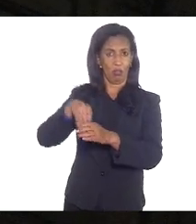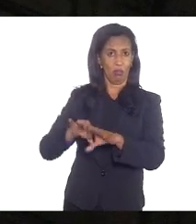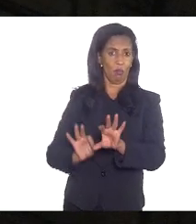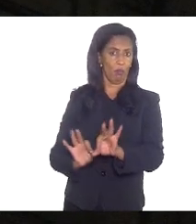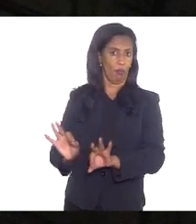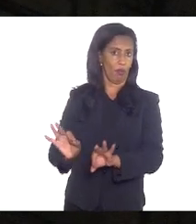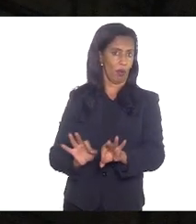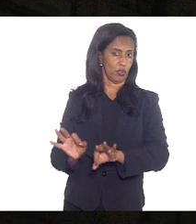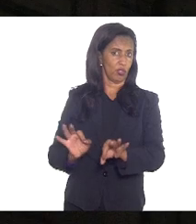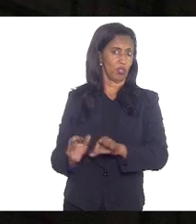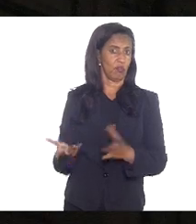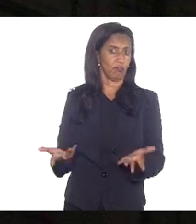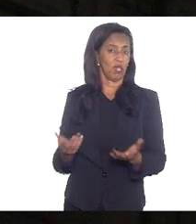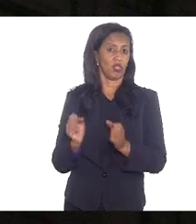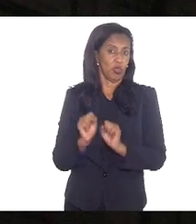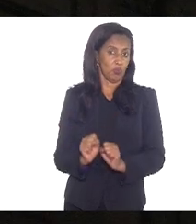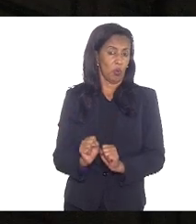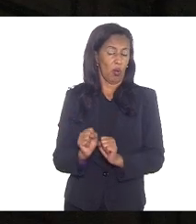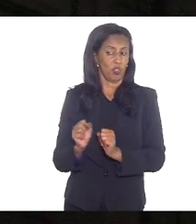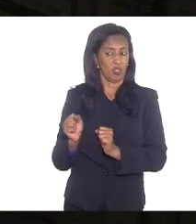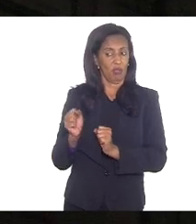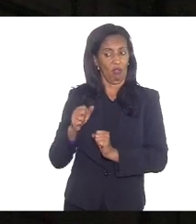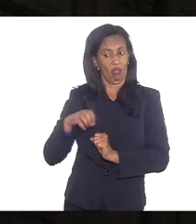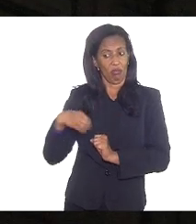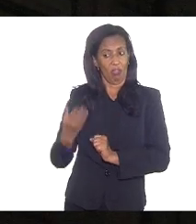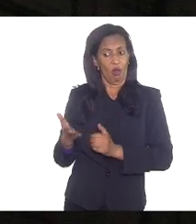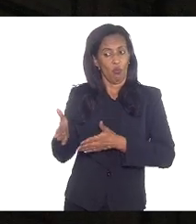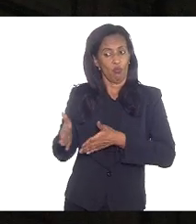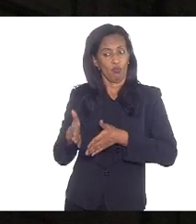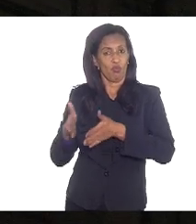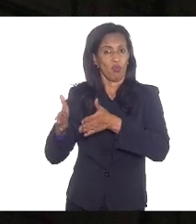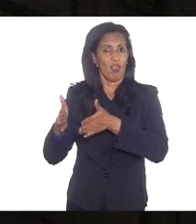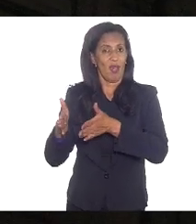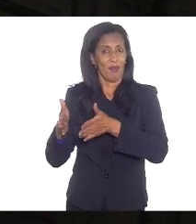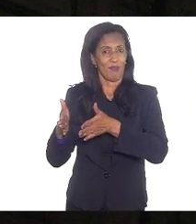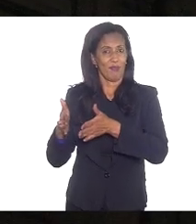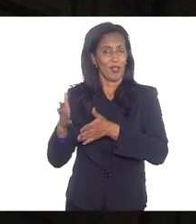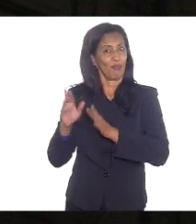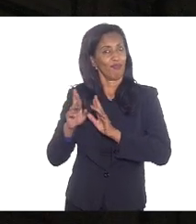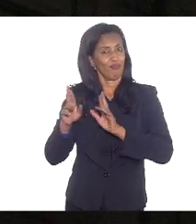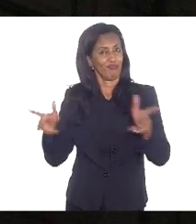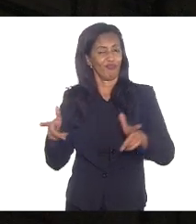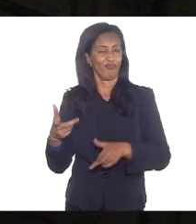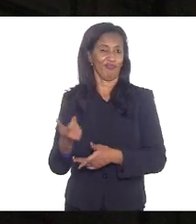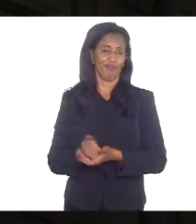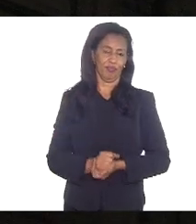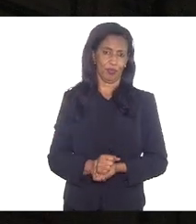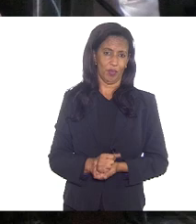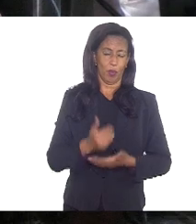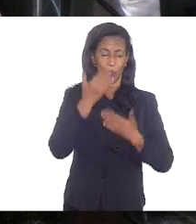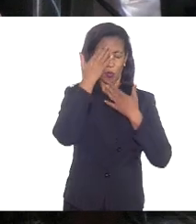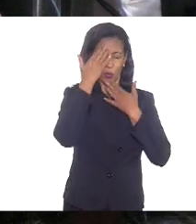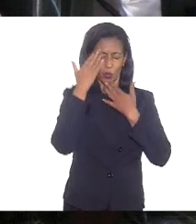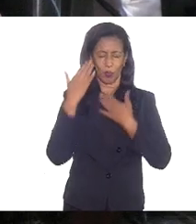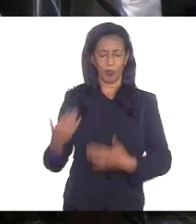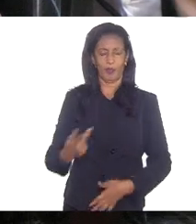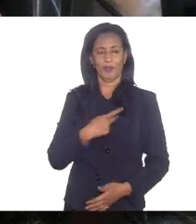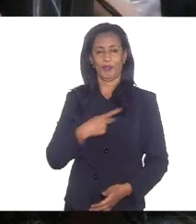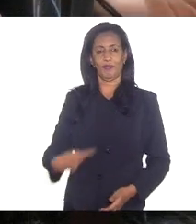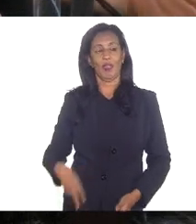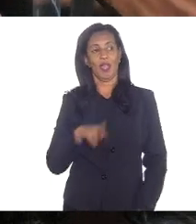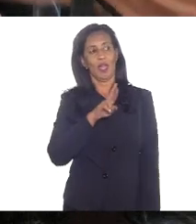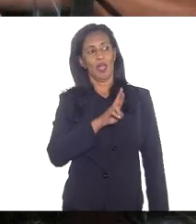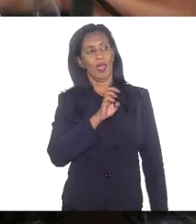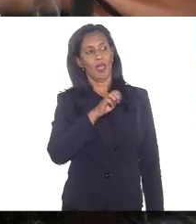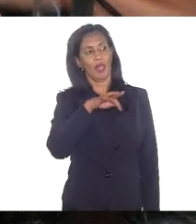projeto, a gente pode abrir um caminho, uma prerrogativa delicada nesse sentido. Muito obrigada, senhor presidente. Deputado Renato Zaca.